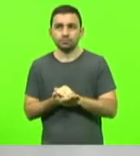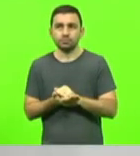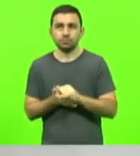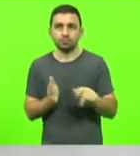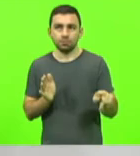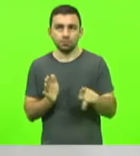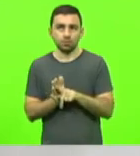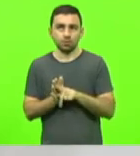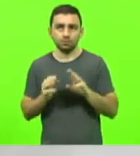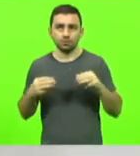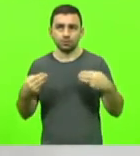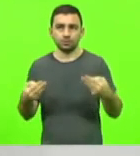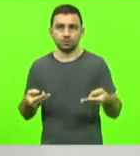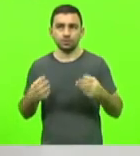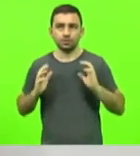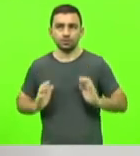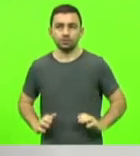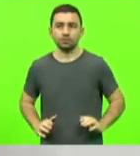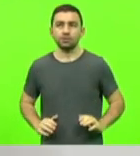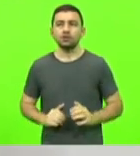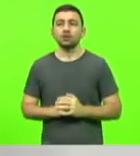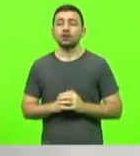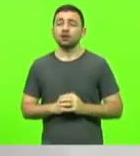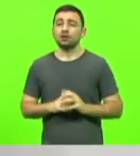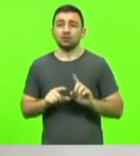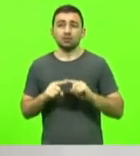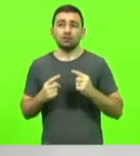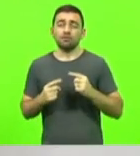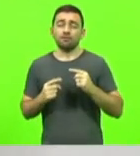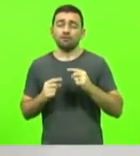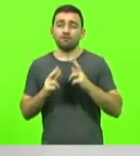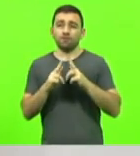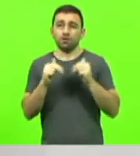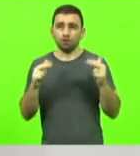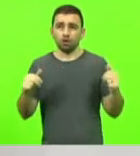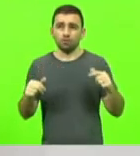Ministério da Cidadania. Ou seja, Florianópolis teve um crescimento de